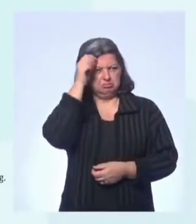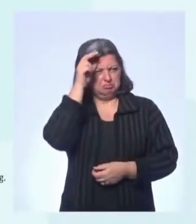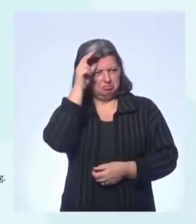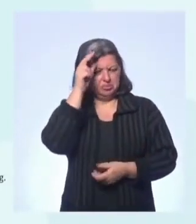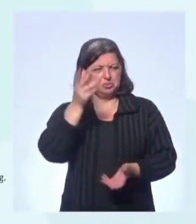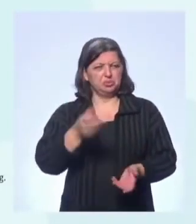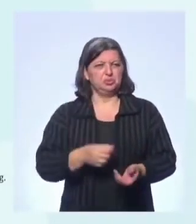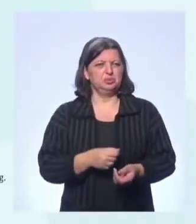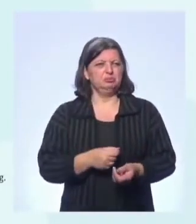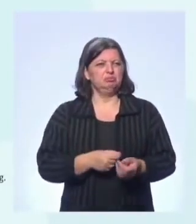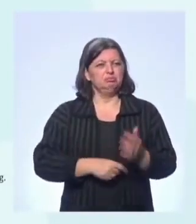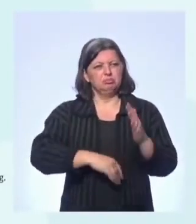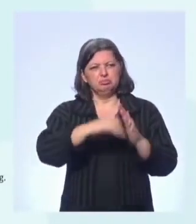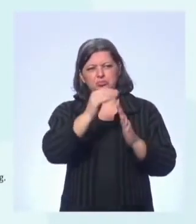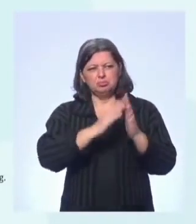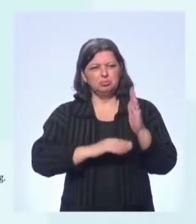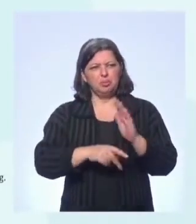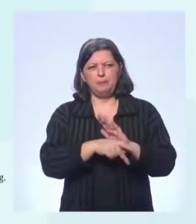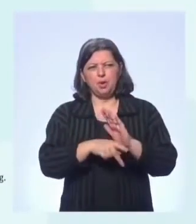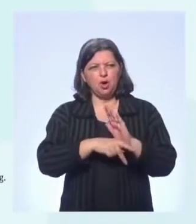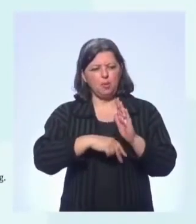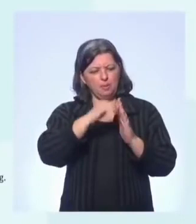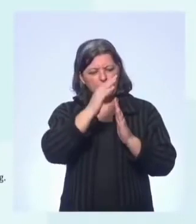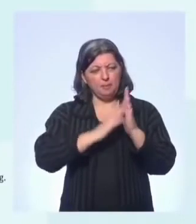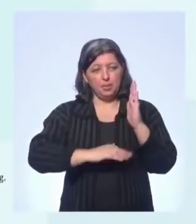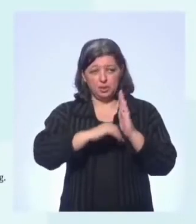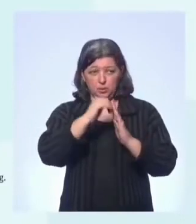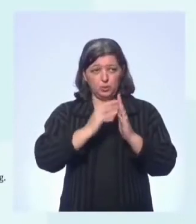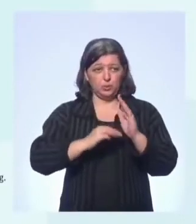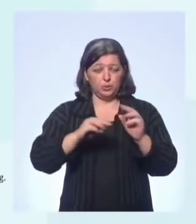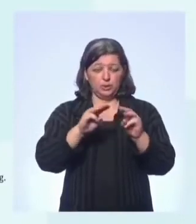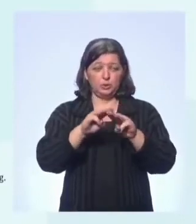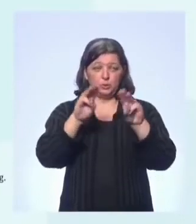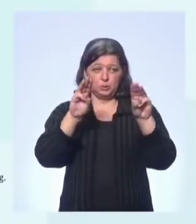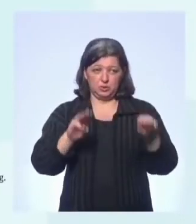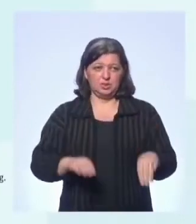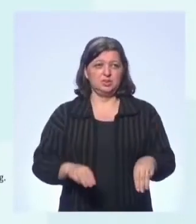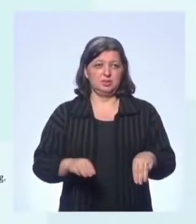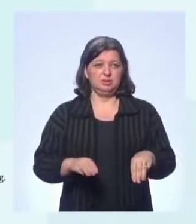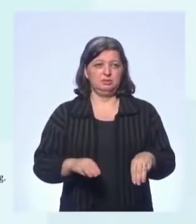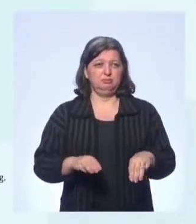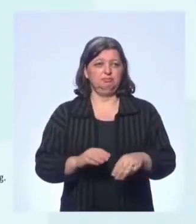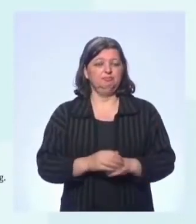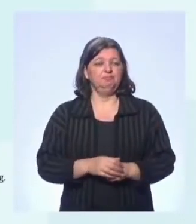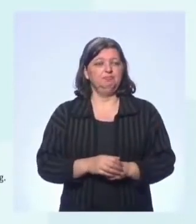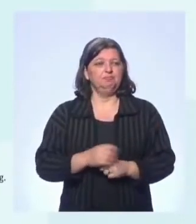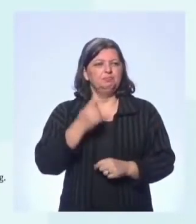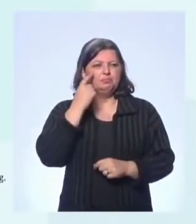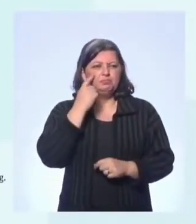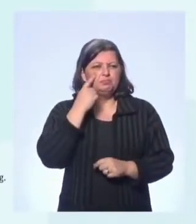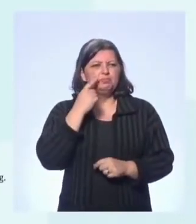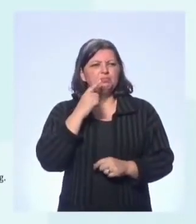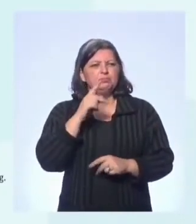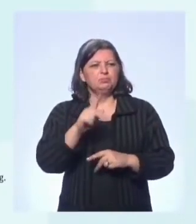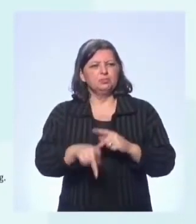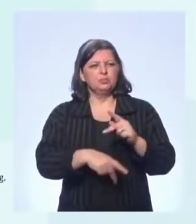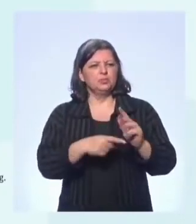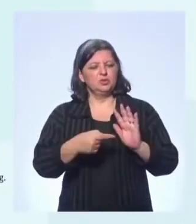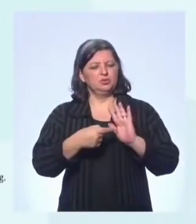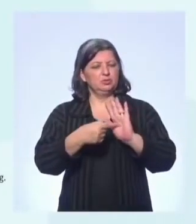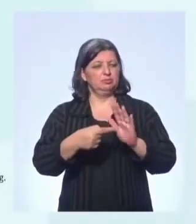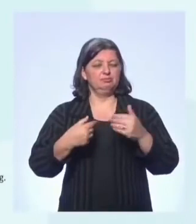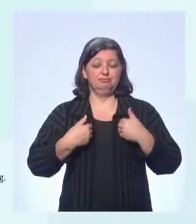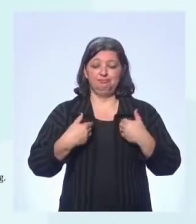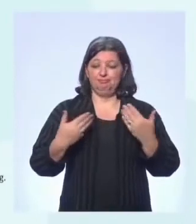que pela pintura do Museu Nacional de Belas Artes, nós vamos ver que os indígenas estão muito à